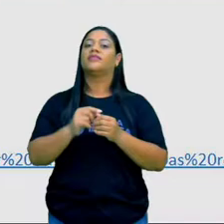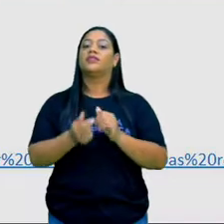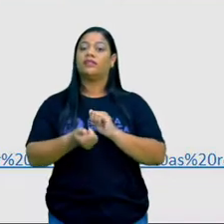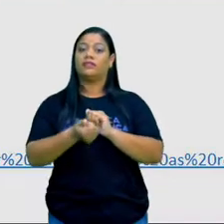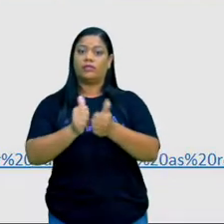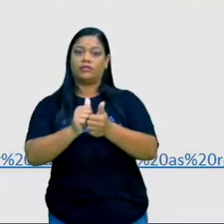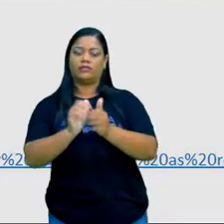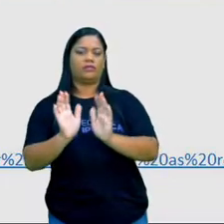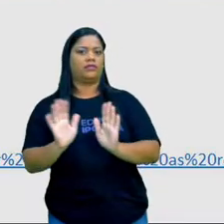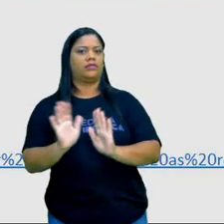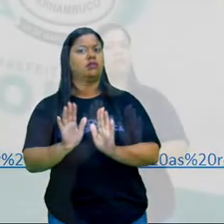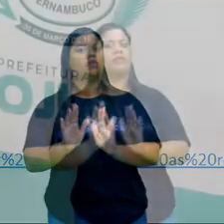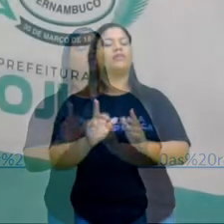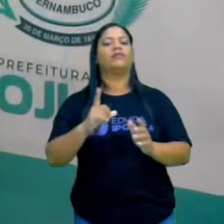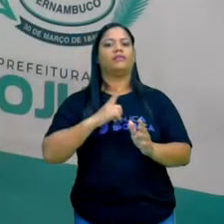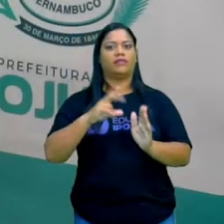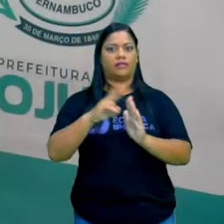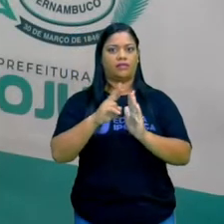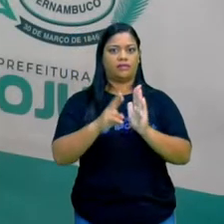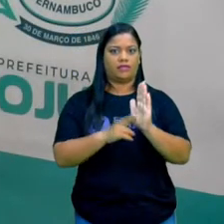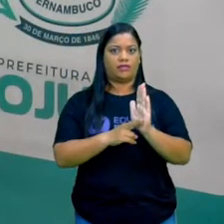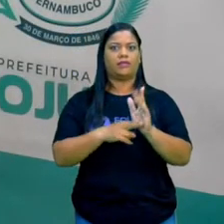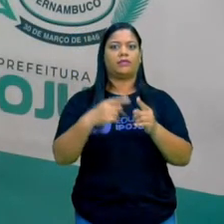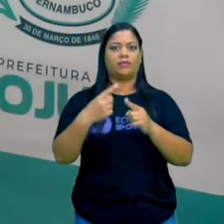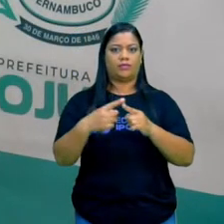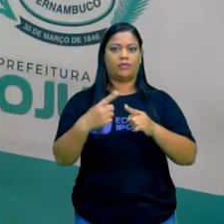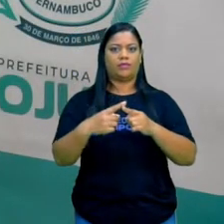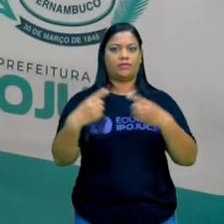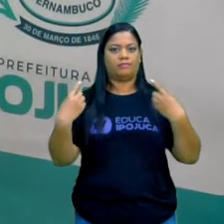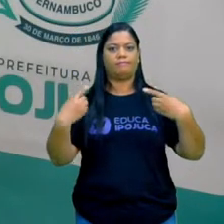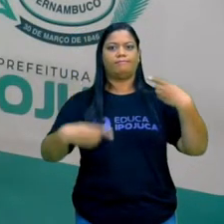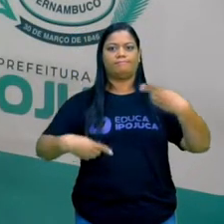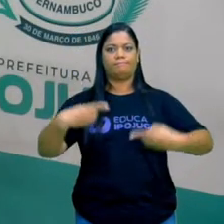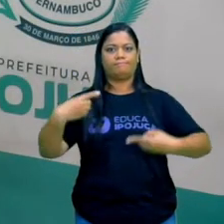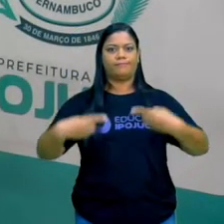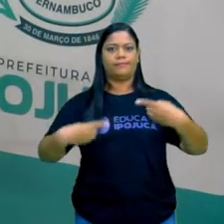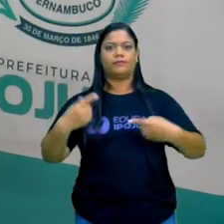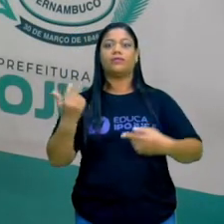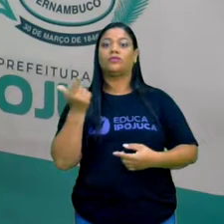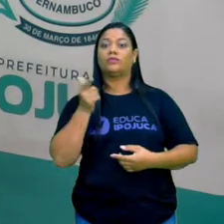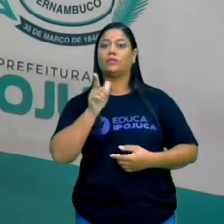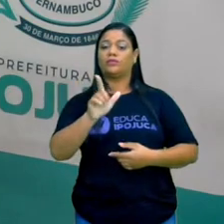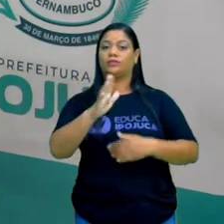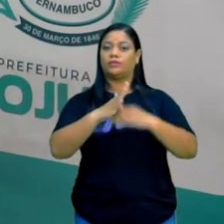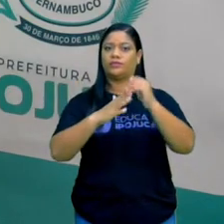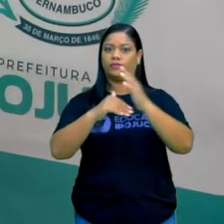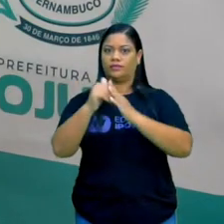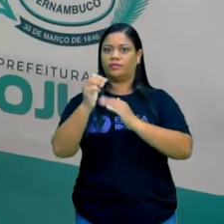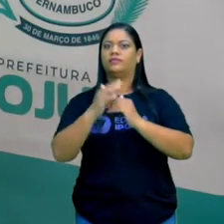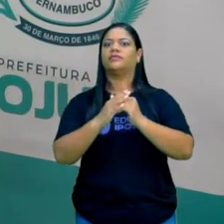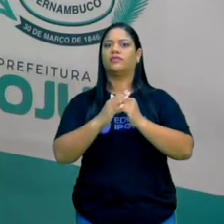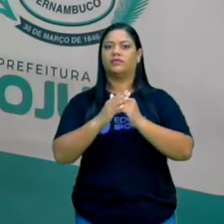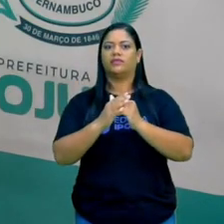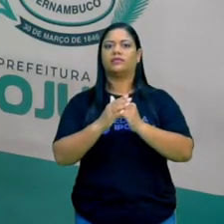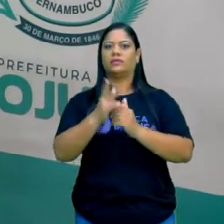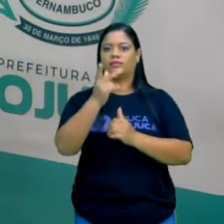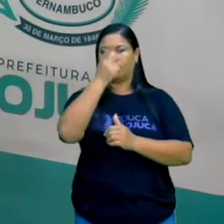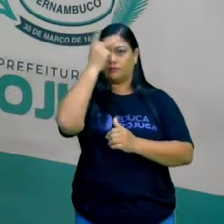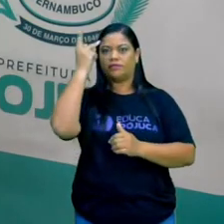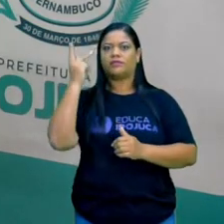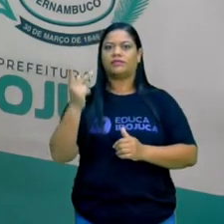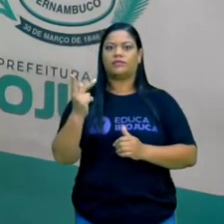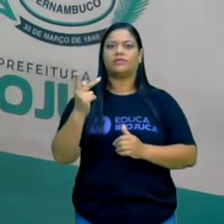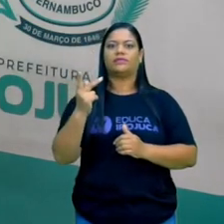aqui eles têm que seguir as regras porque ele está competindo com outros profissionais, com outros